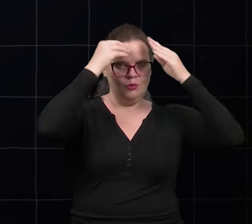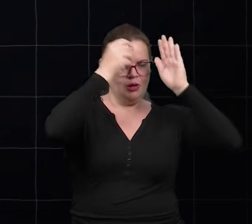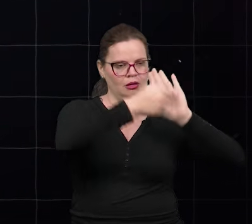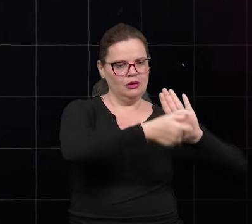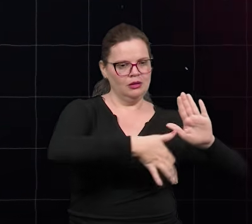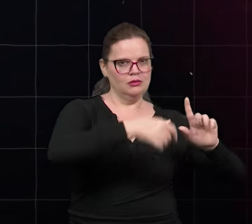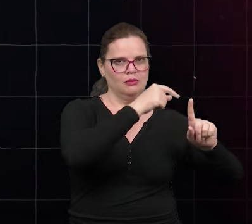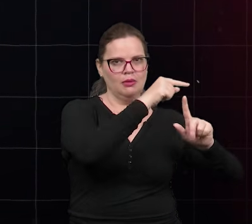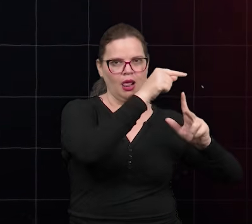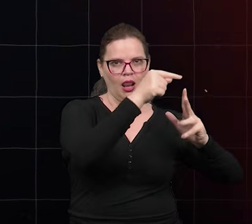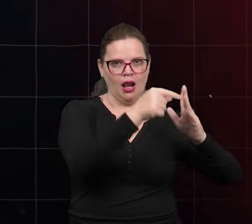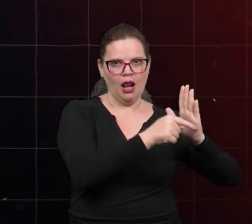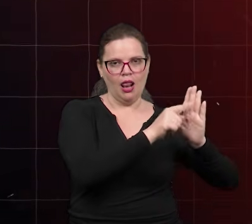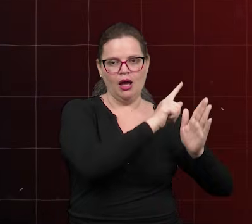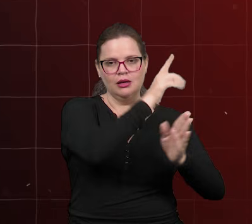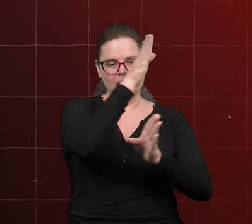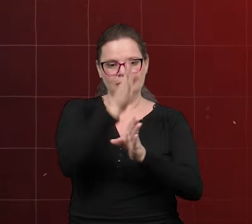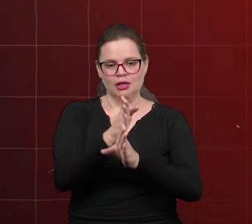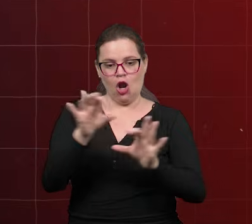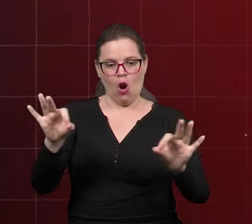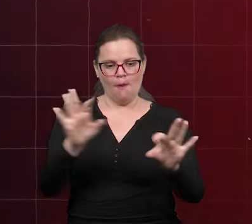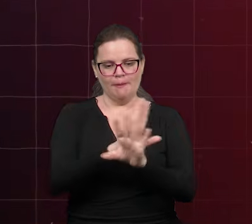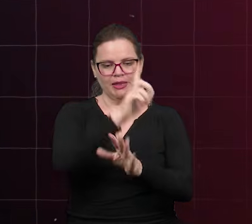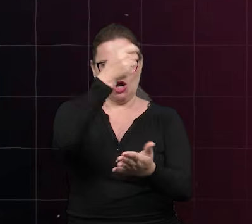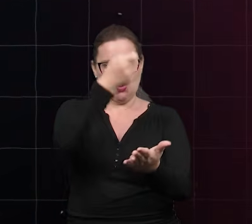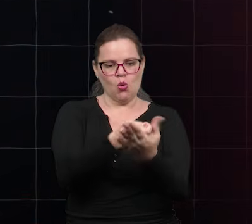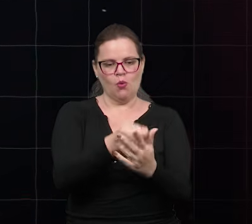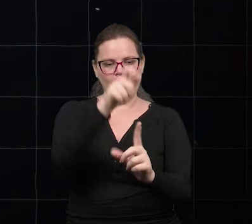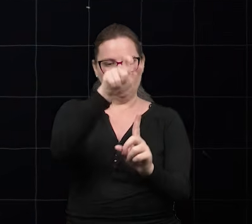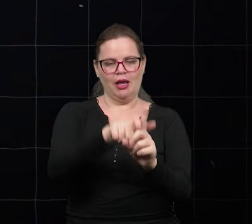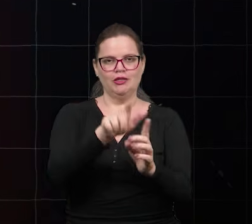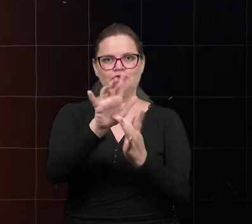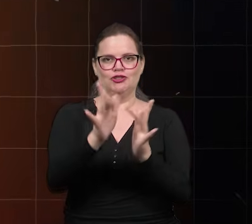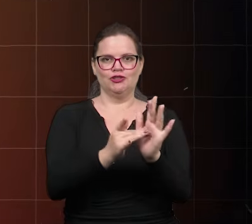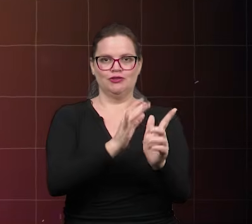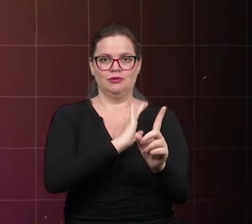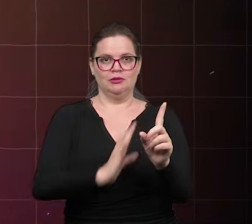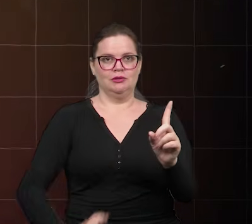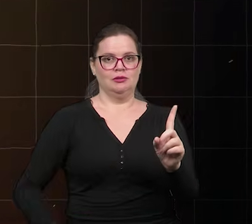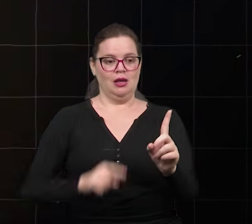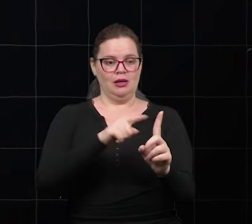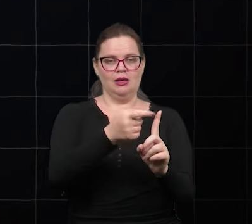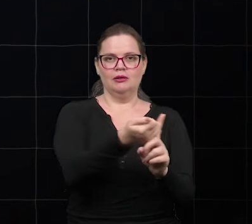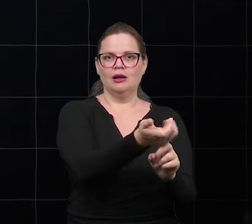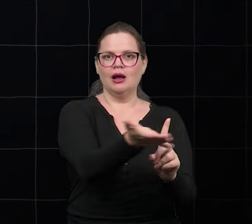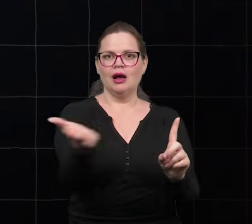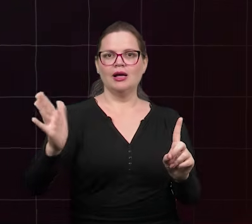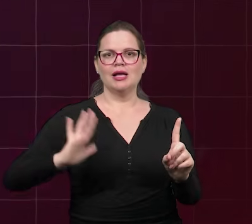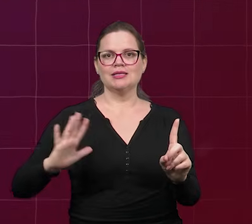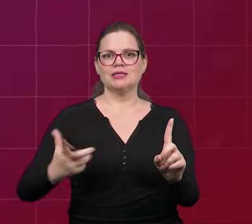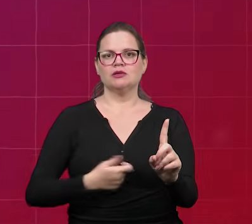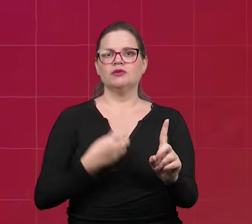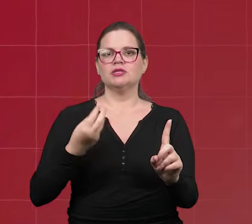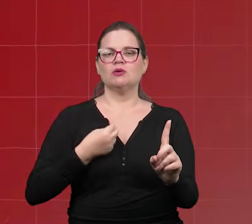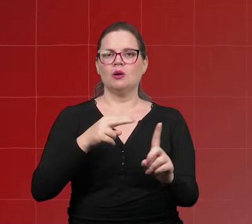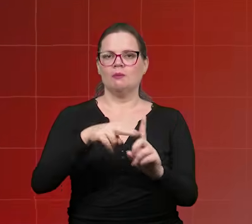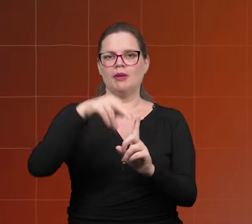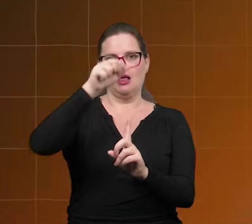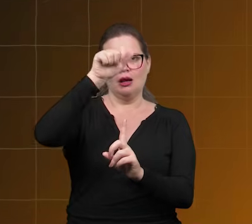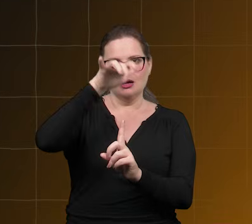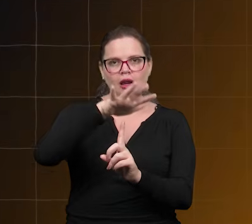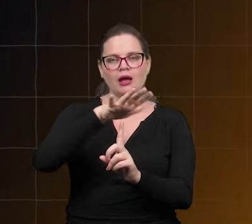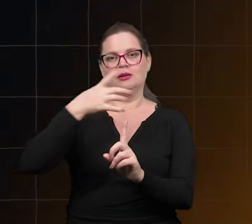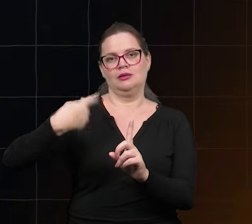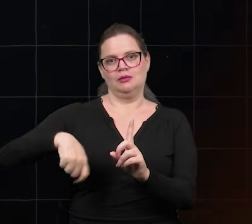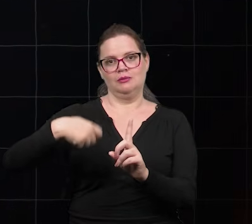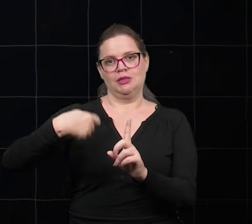nele. E a partir de Jesus, a salvação passou a ser recebida pela graça, mediante a fé, a